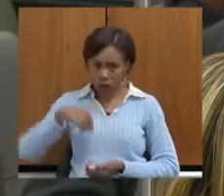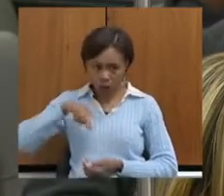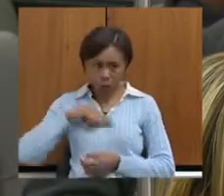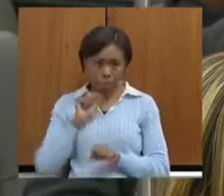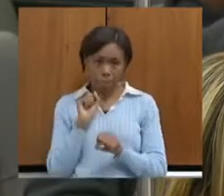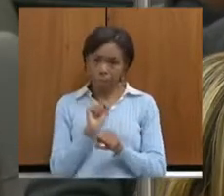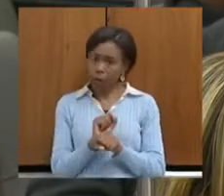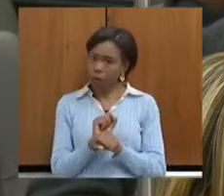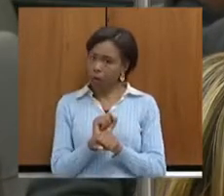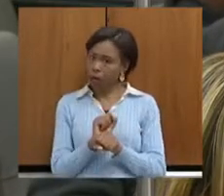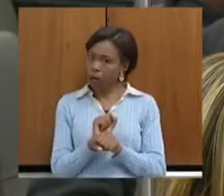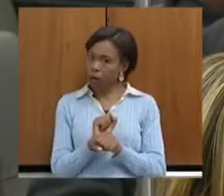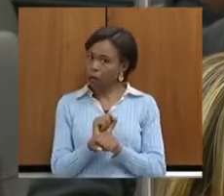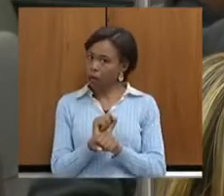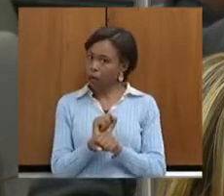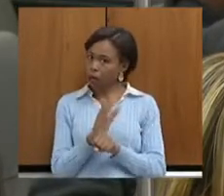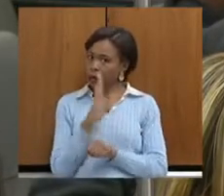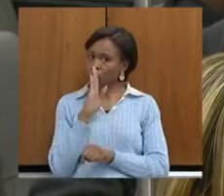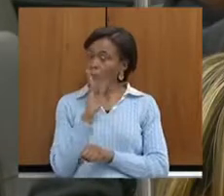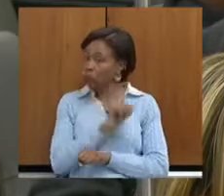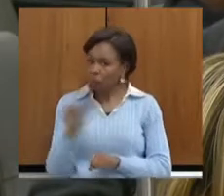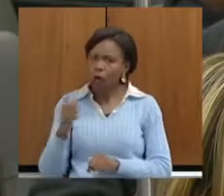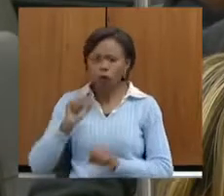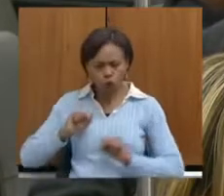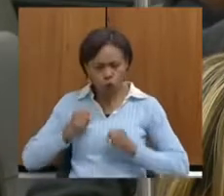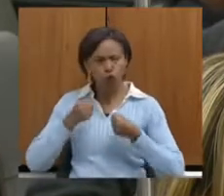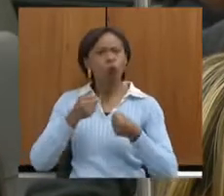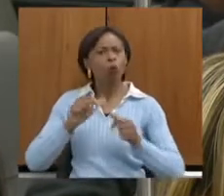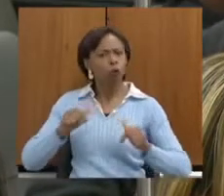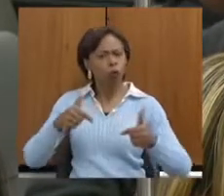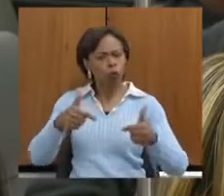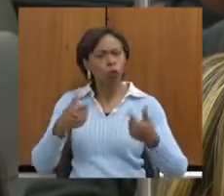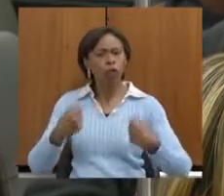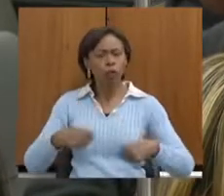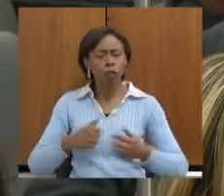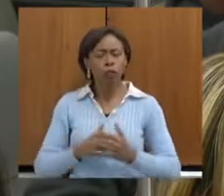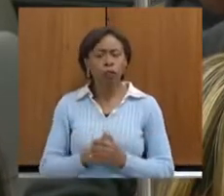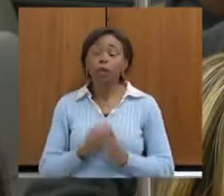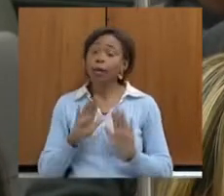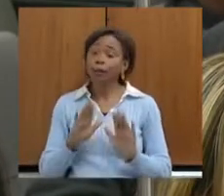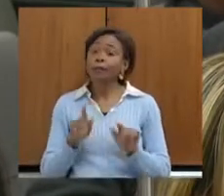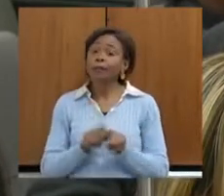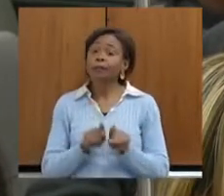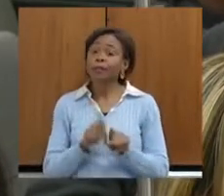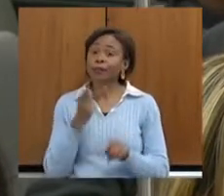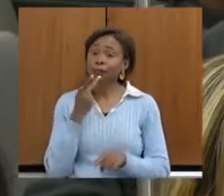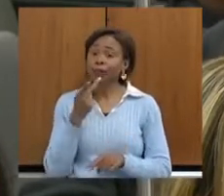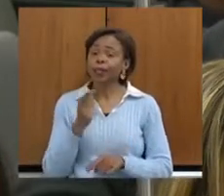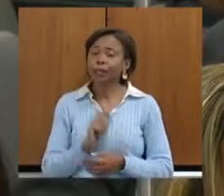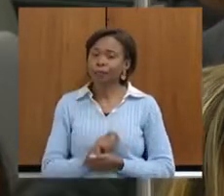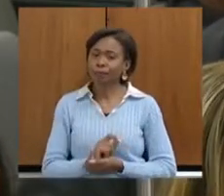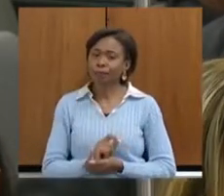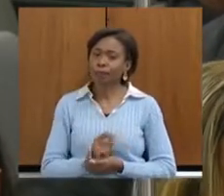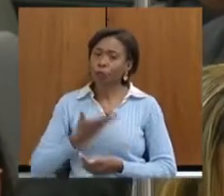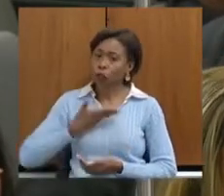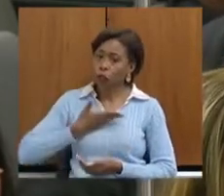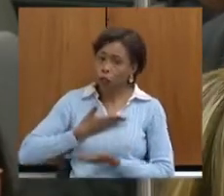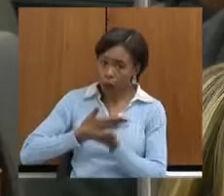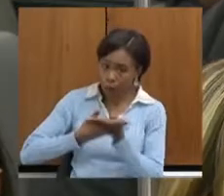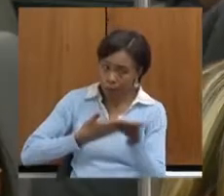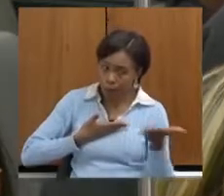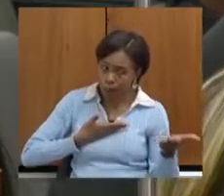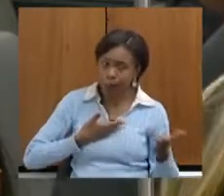Vamos à luta pia só tem uma coisa por quanto que eu vou deixar aqui os companheiros companheiras